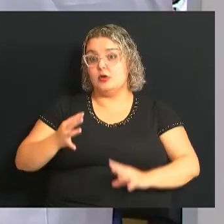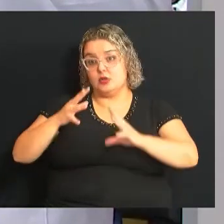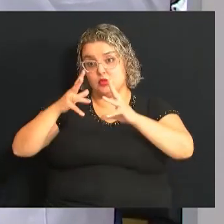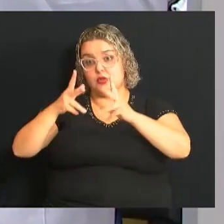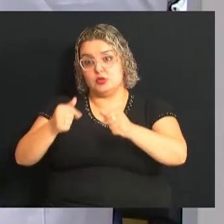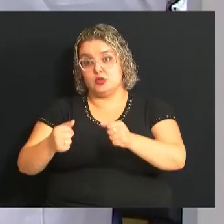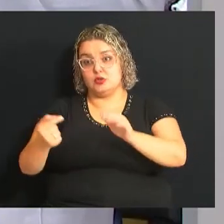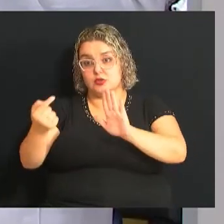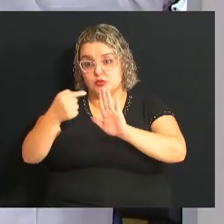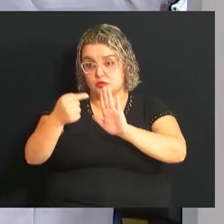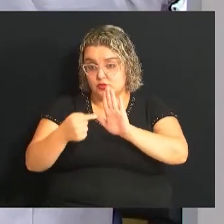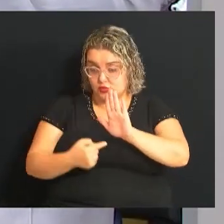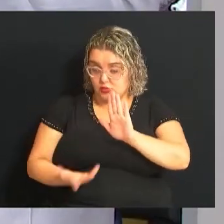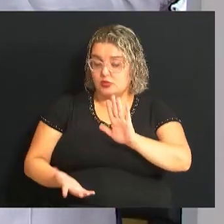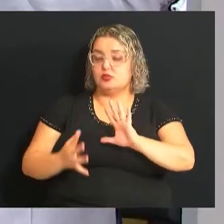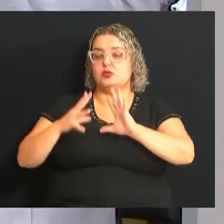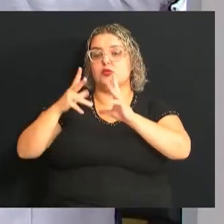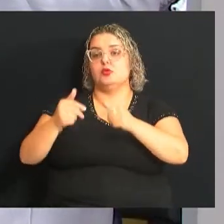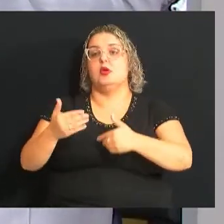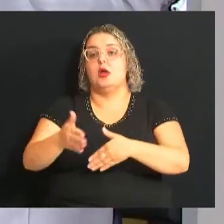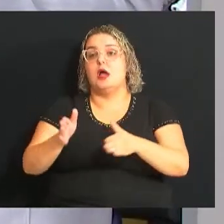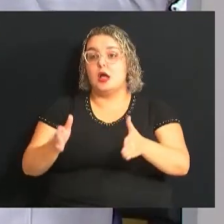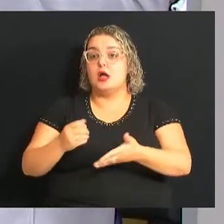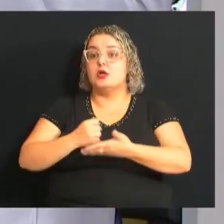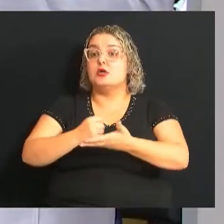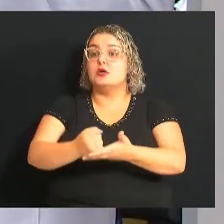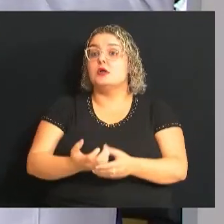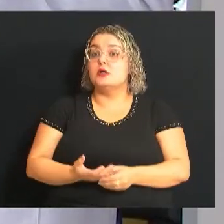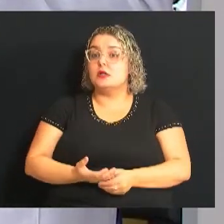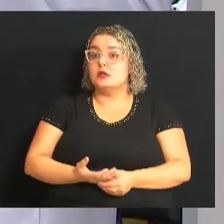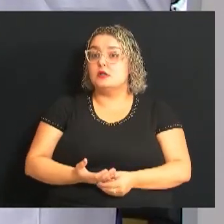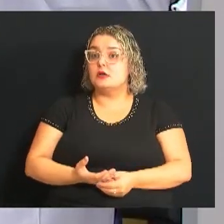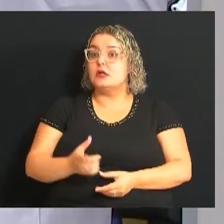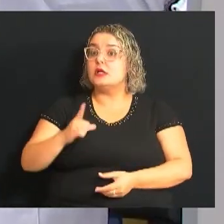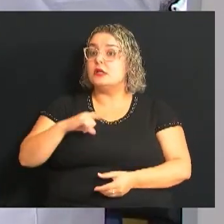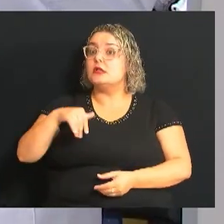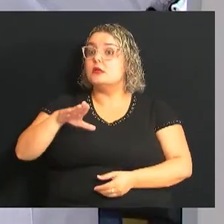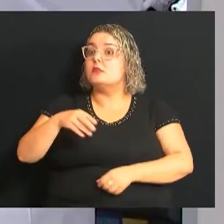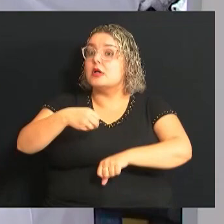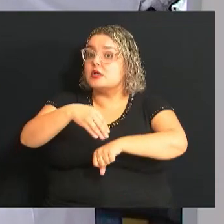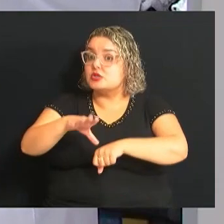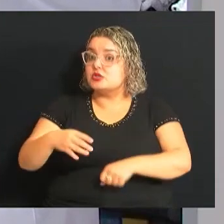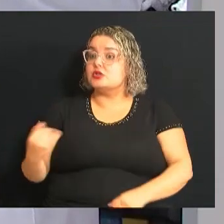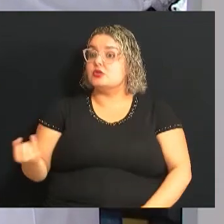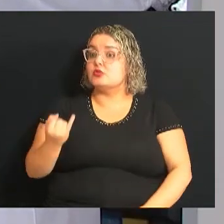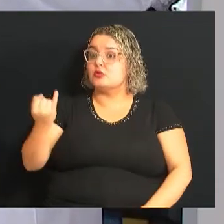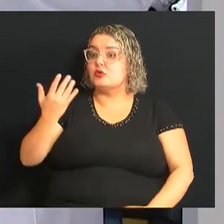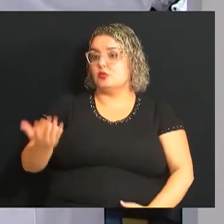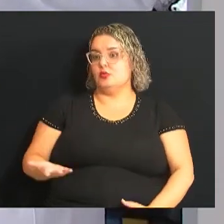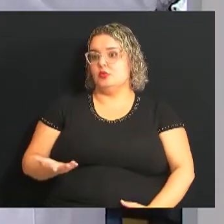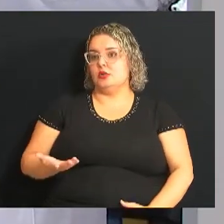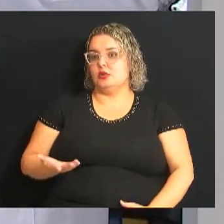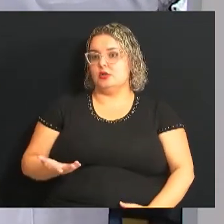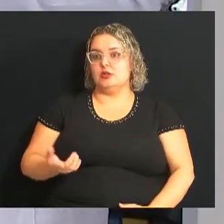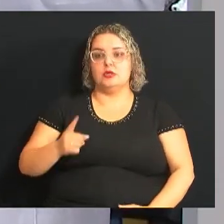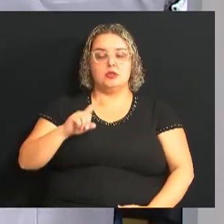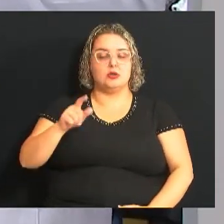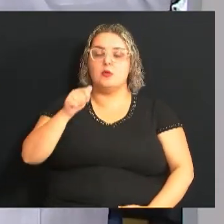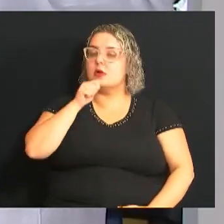questões gerais. Falamos da caixinha de transporte também. Tem mais alguma dica que seria importante falar, que eu não